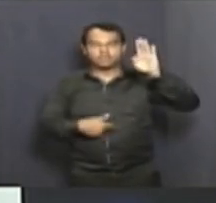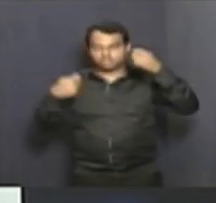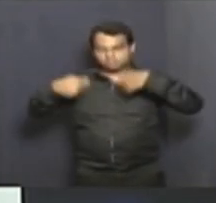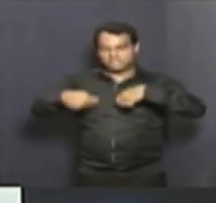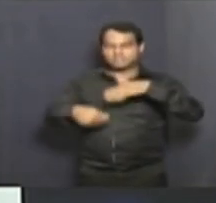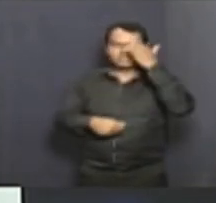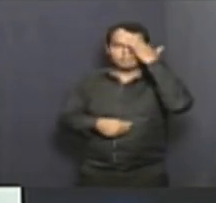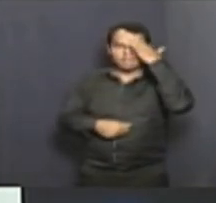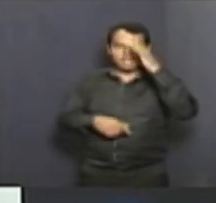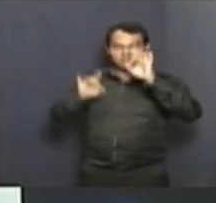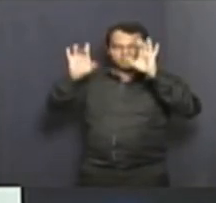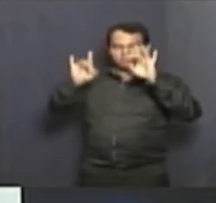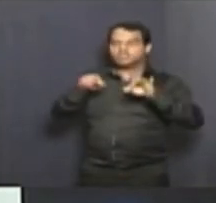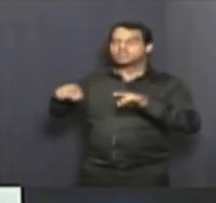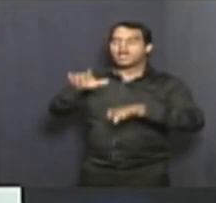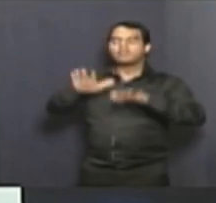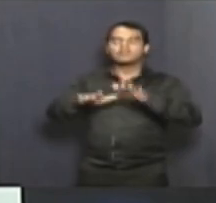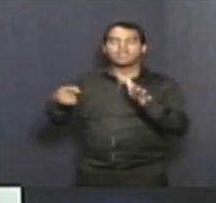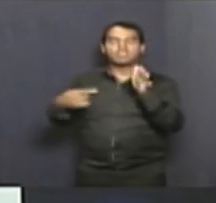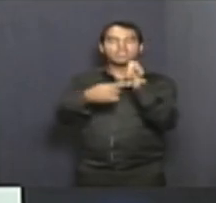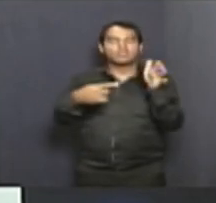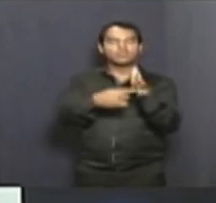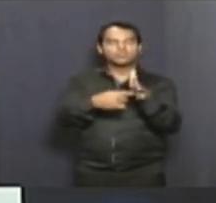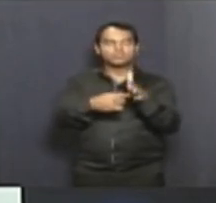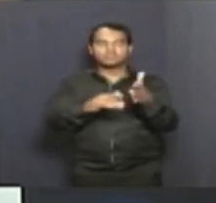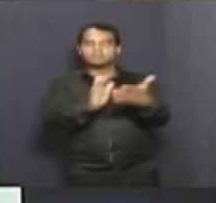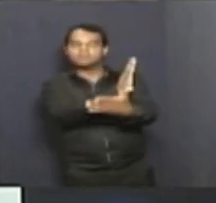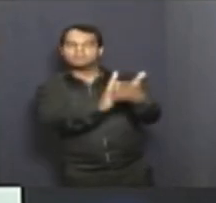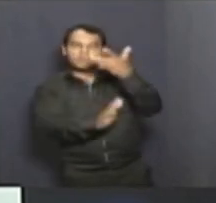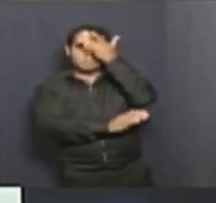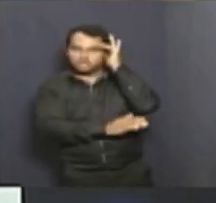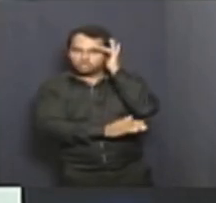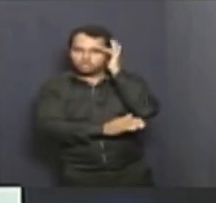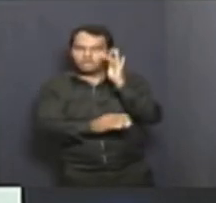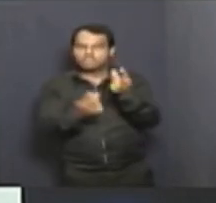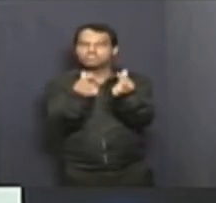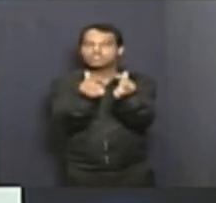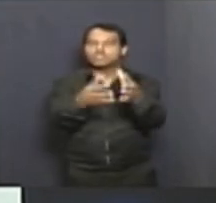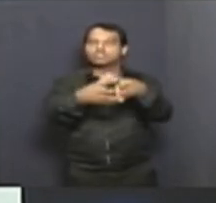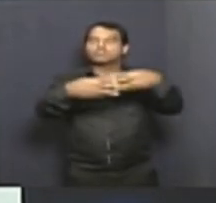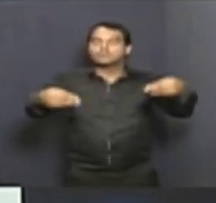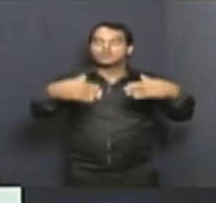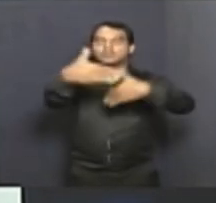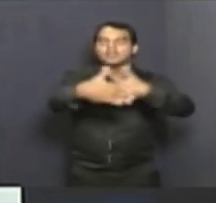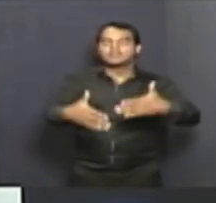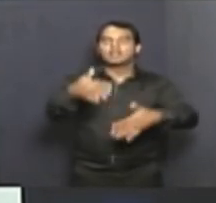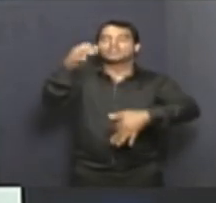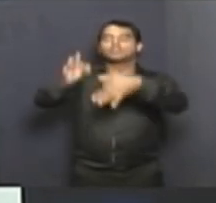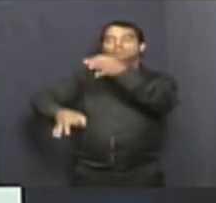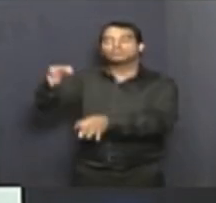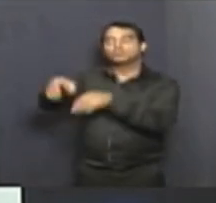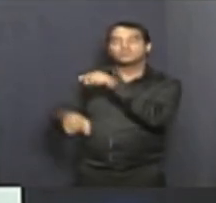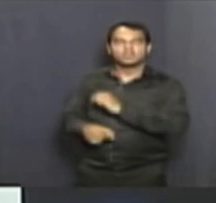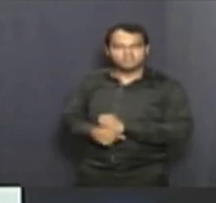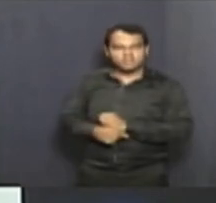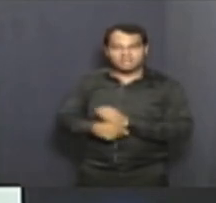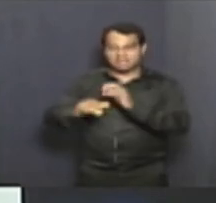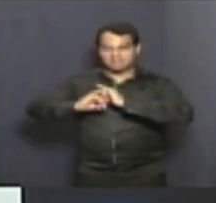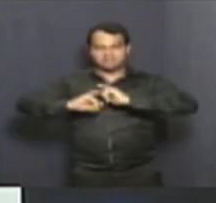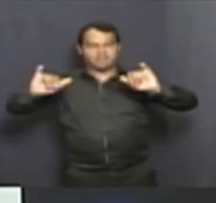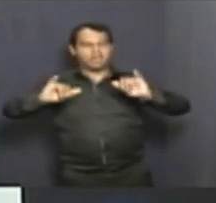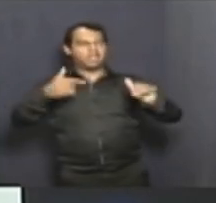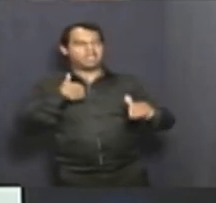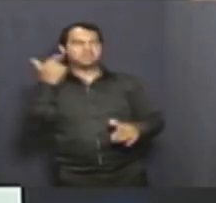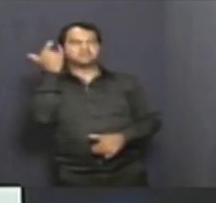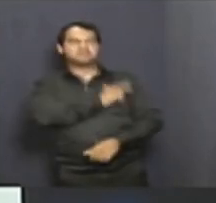quando você tem denúncias de pessoas que sumiu o dinheiro da sala de um juiz que se prega como dono da